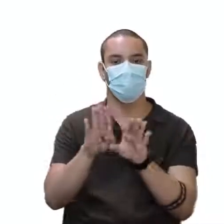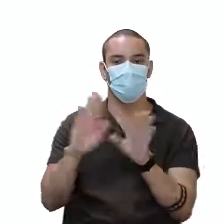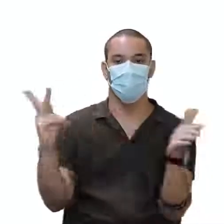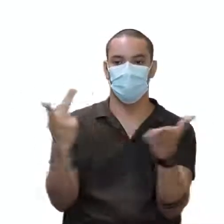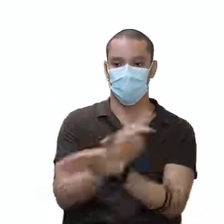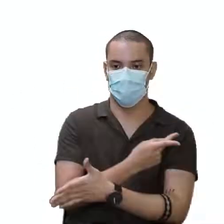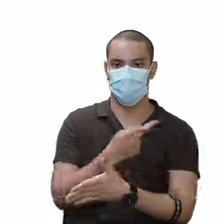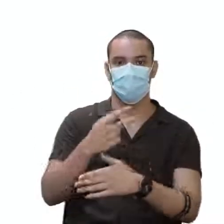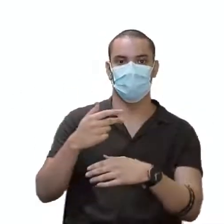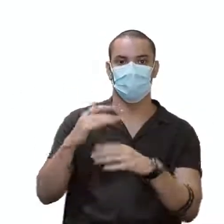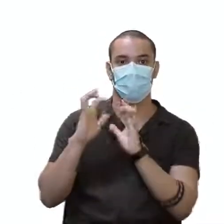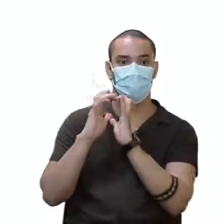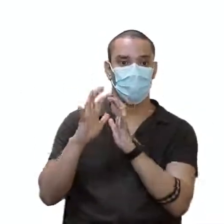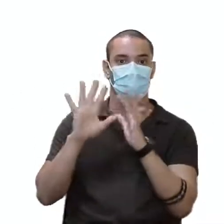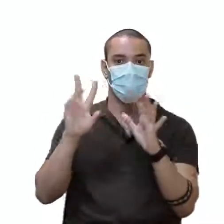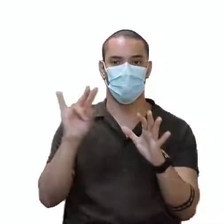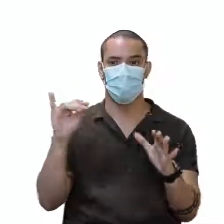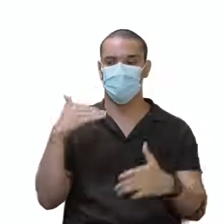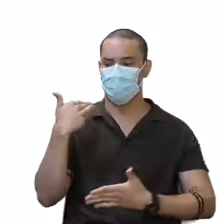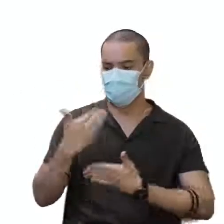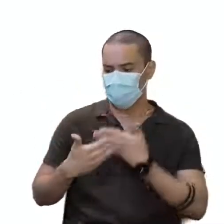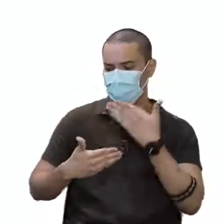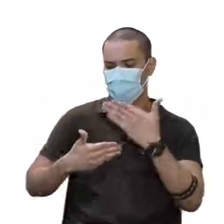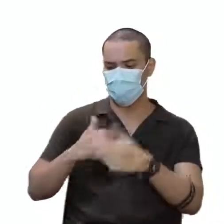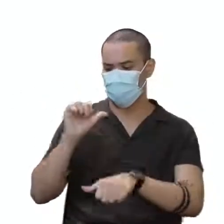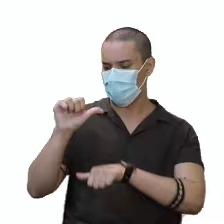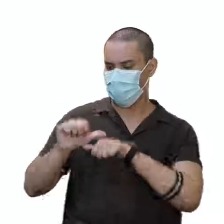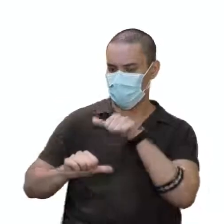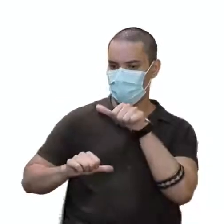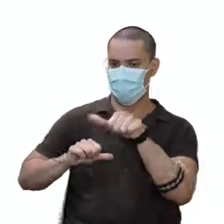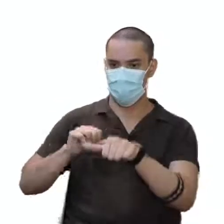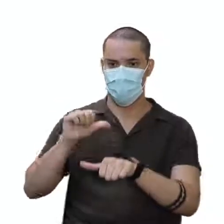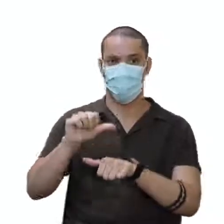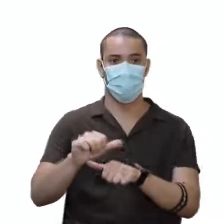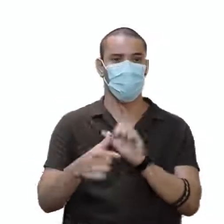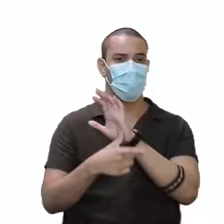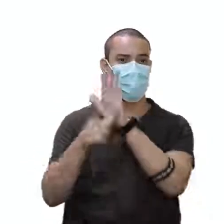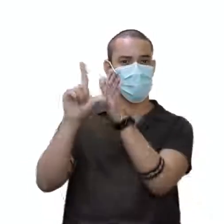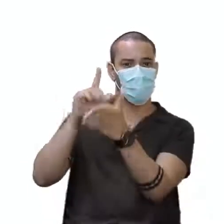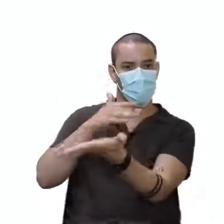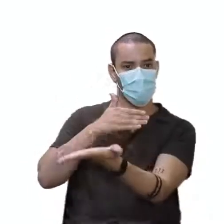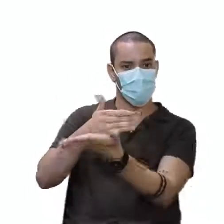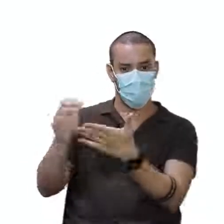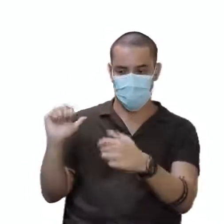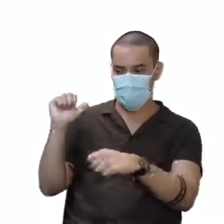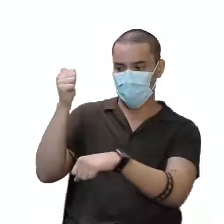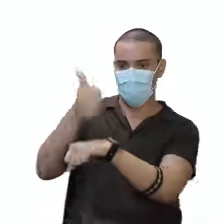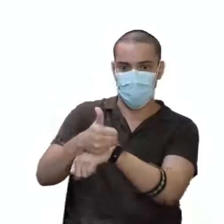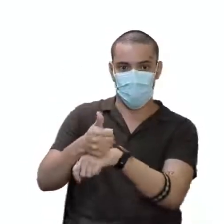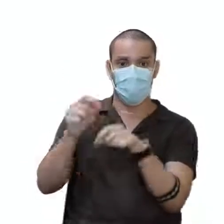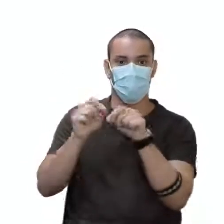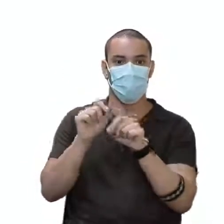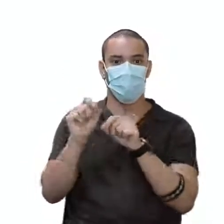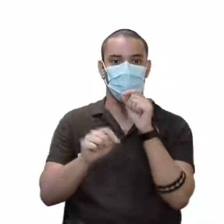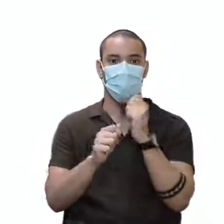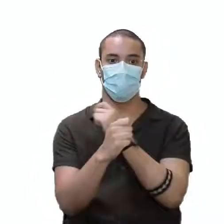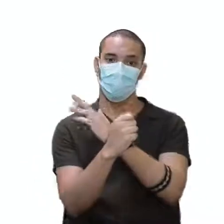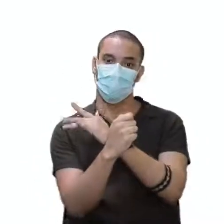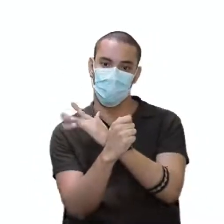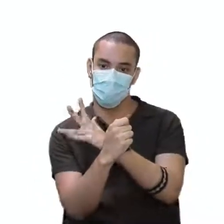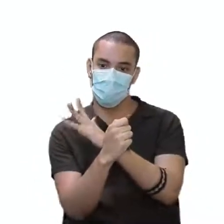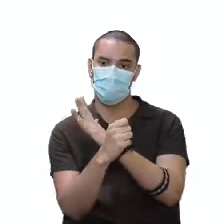metabólica dos líquens vai lentamente modificando as condições iniciais da região. Os líquens produzem